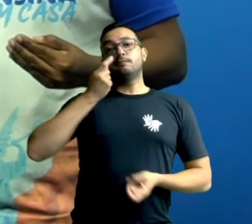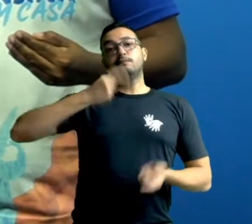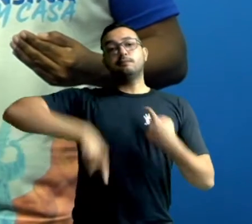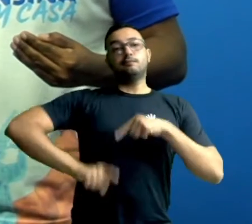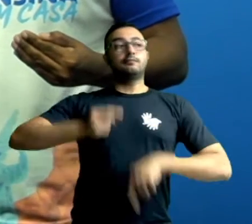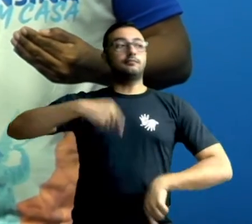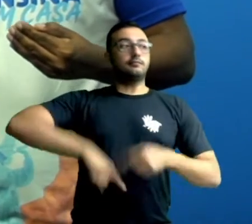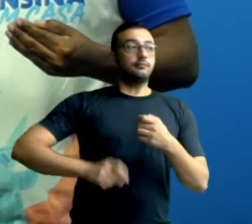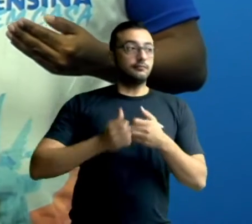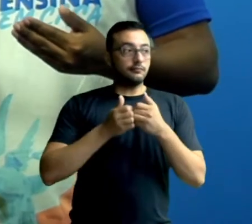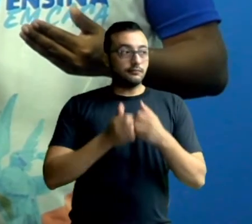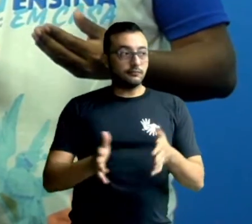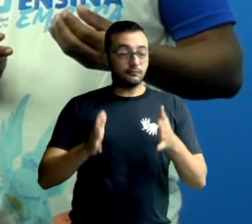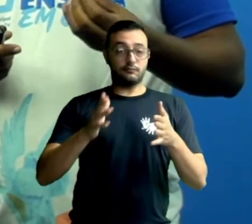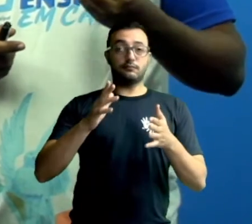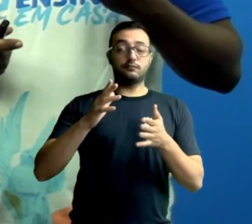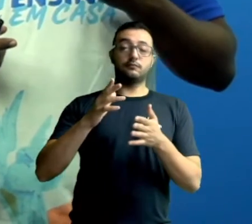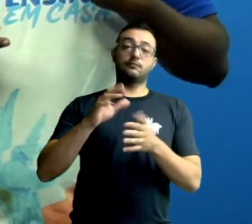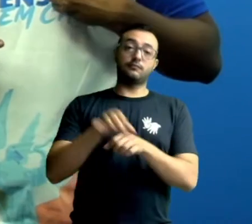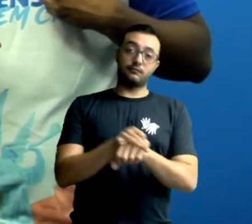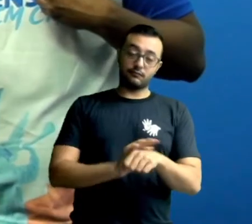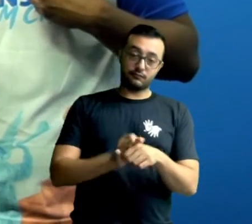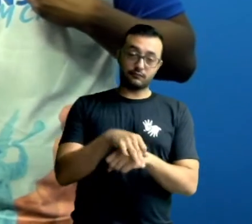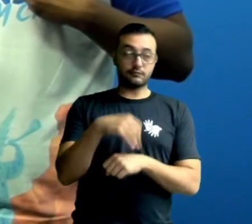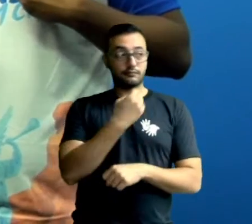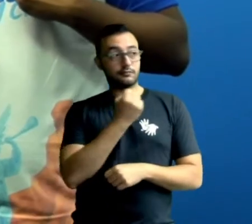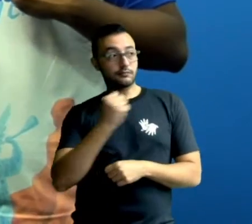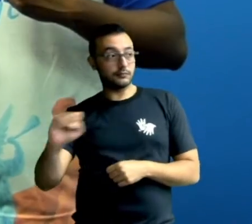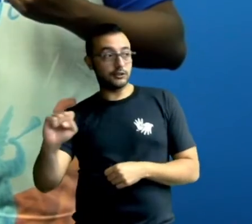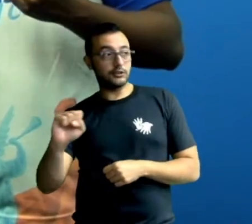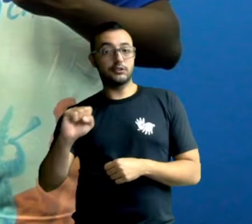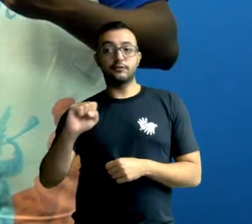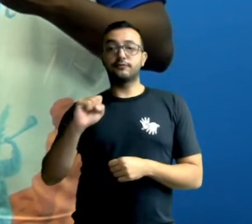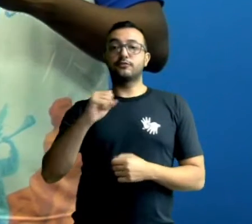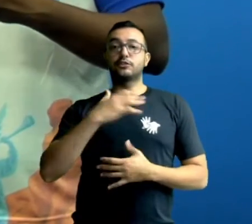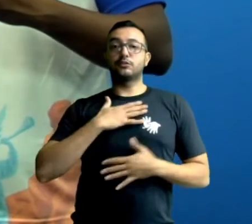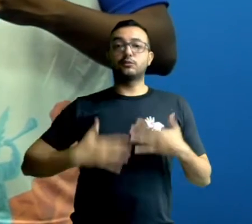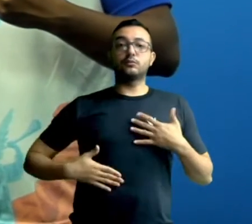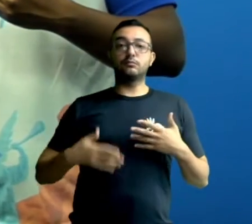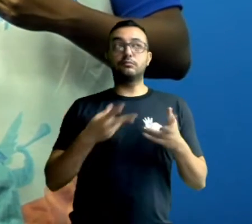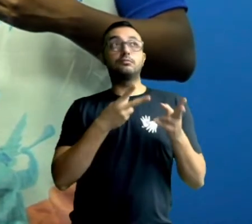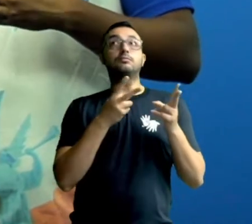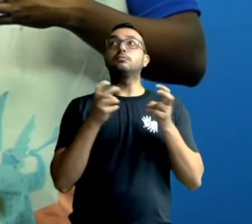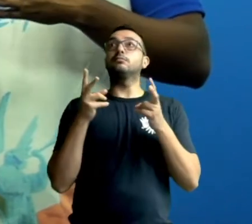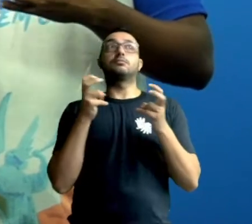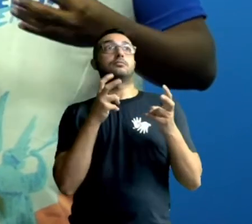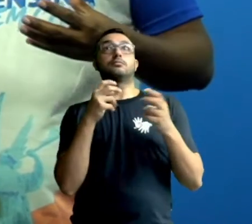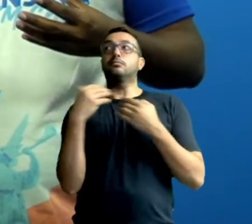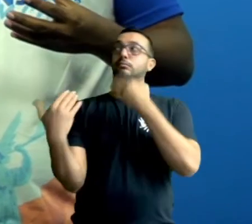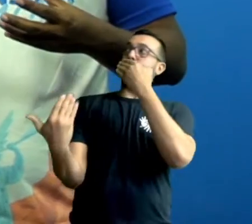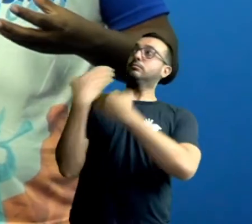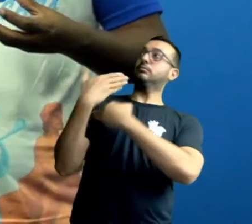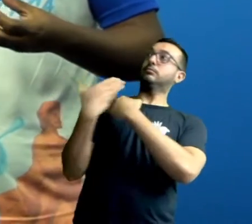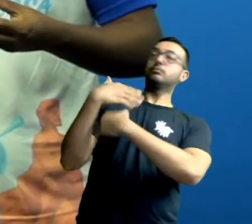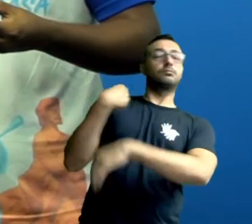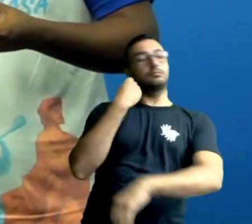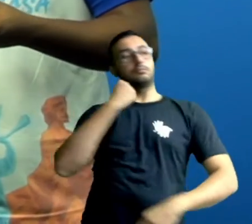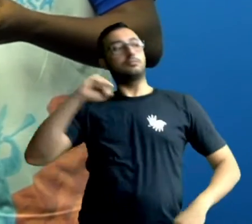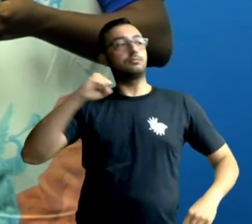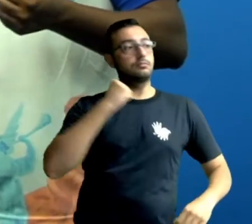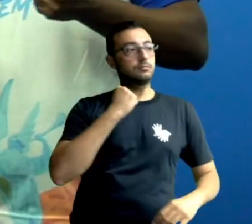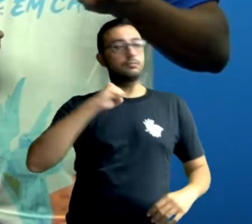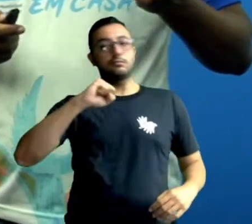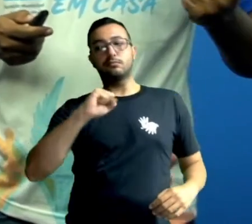sanguínea, é que as células de defesa do nosso organismo podem detectar esses invasores e